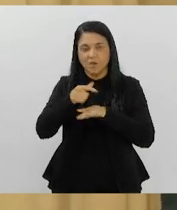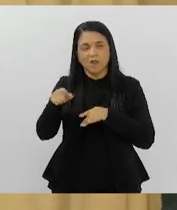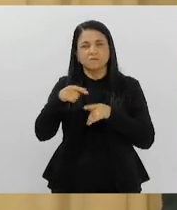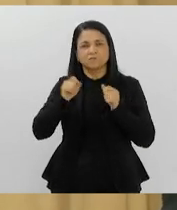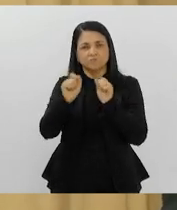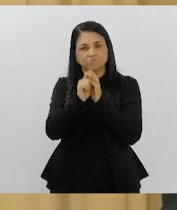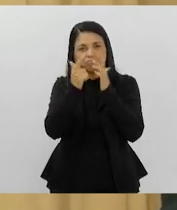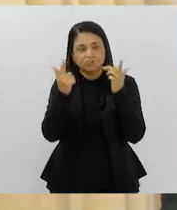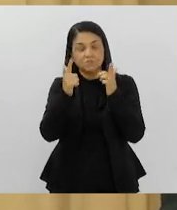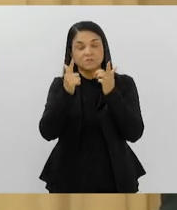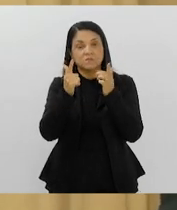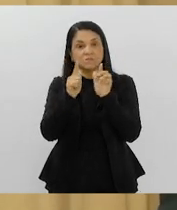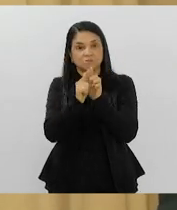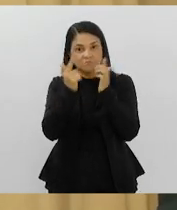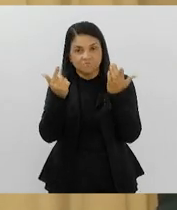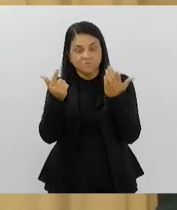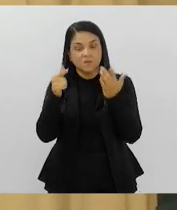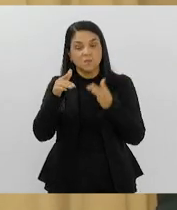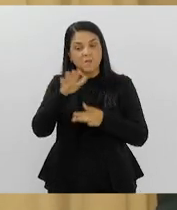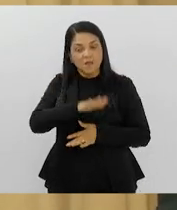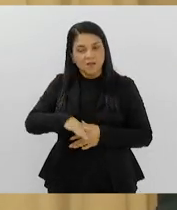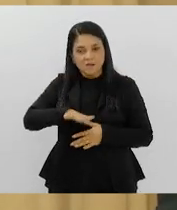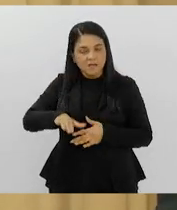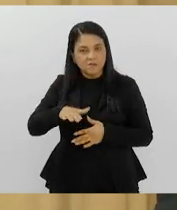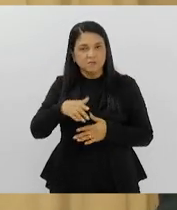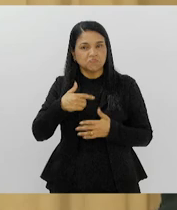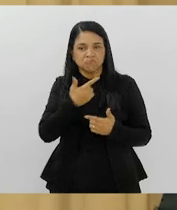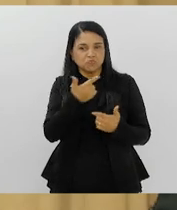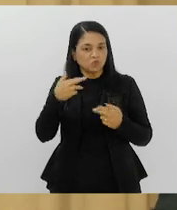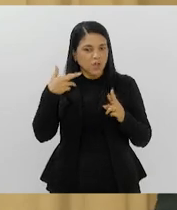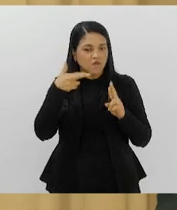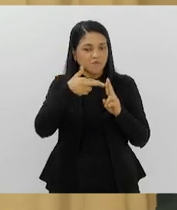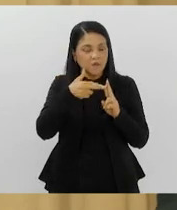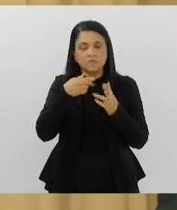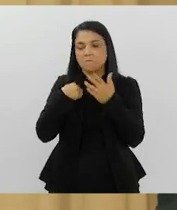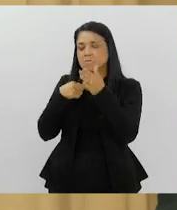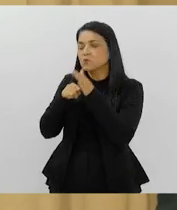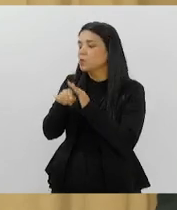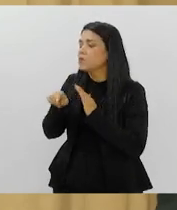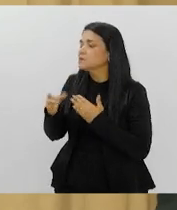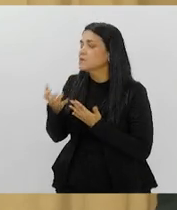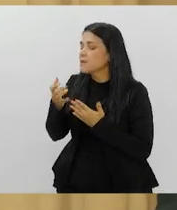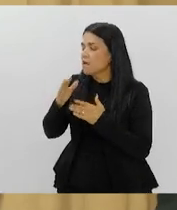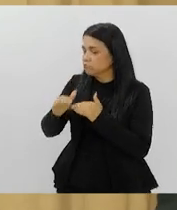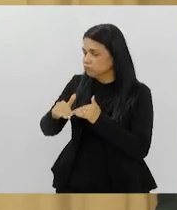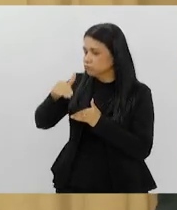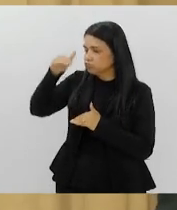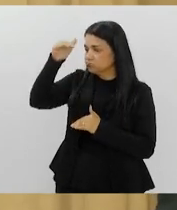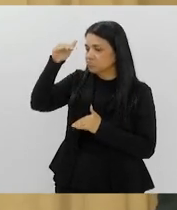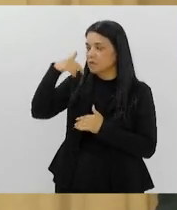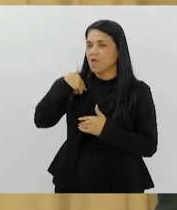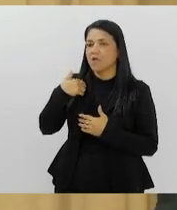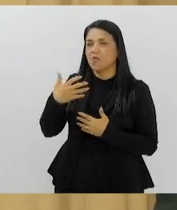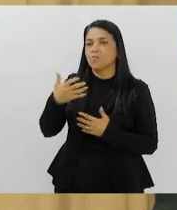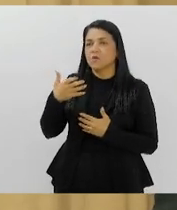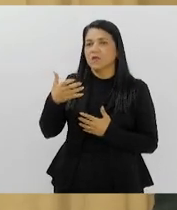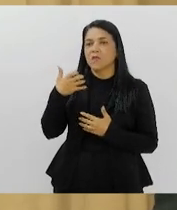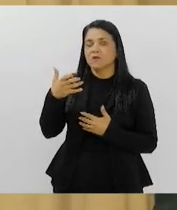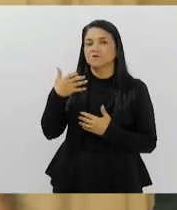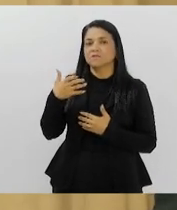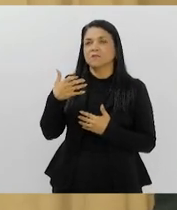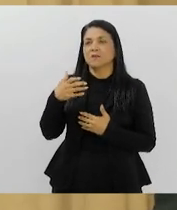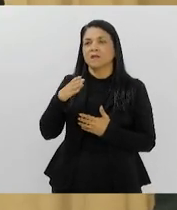município do interior, em que uma criança que não tinha outro referencial chegou: o que é que você quer ser quando crescer? Cartãozeiro, golpista